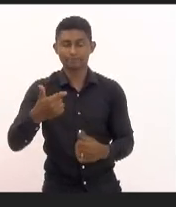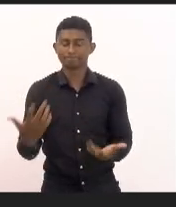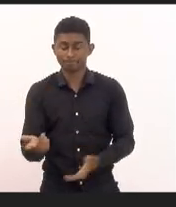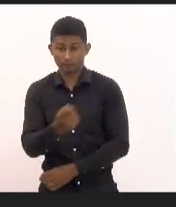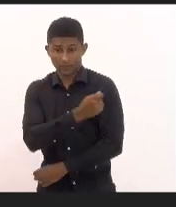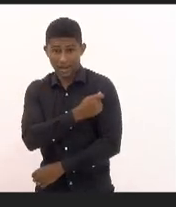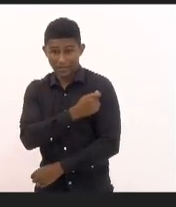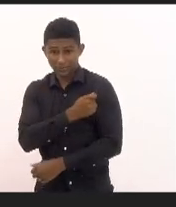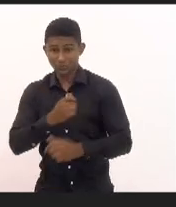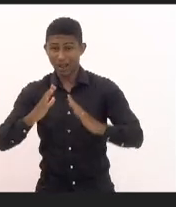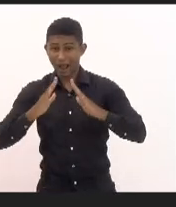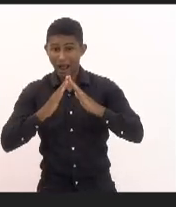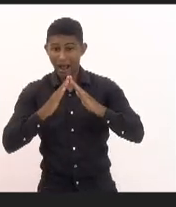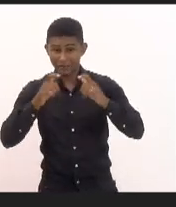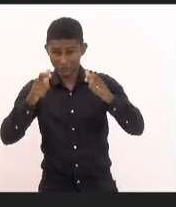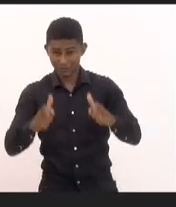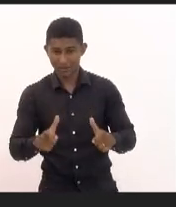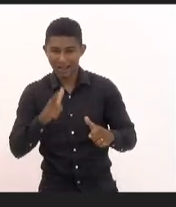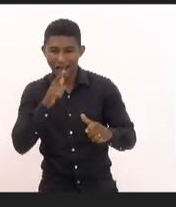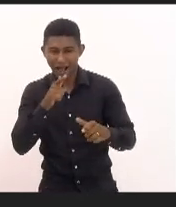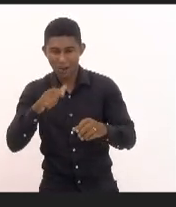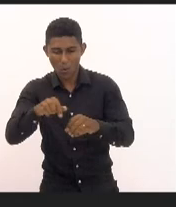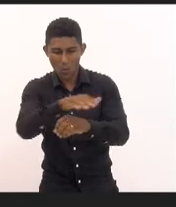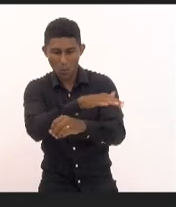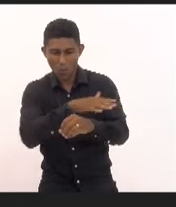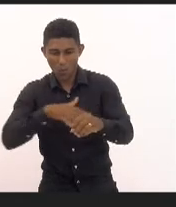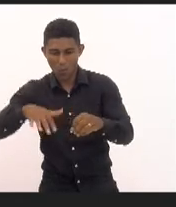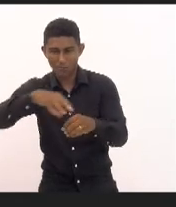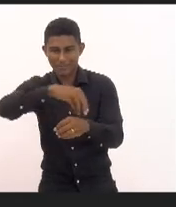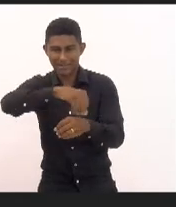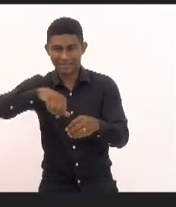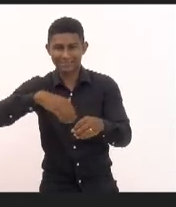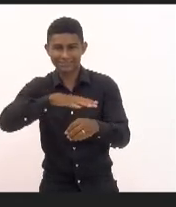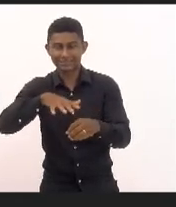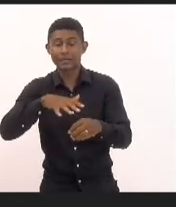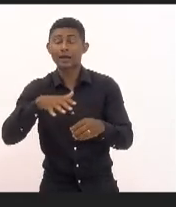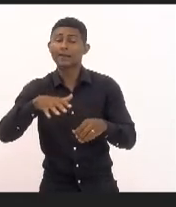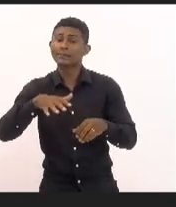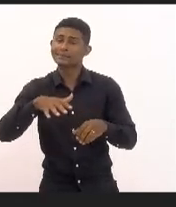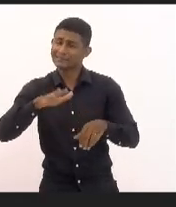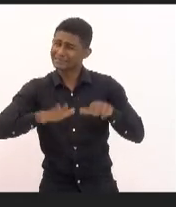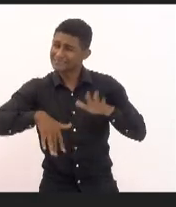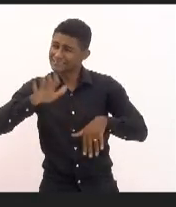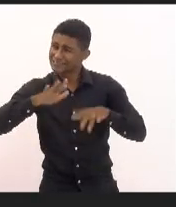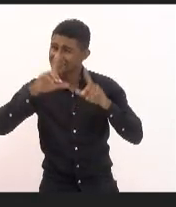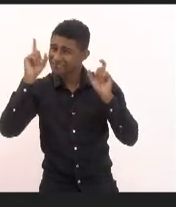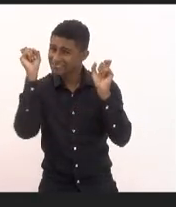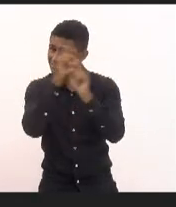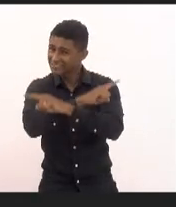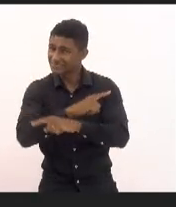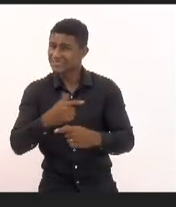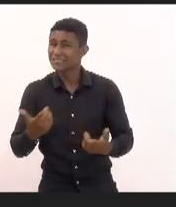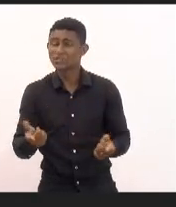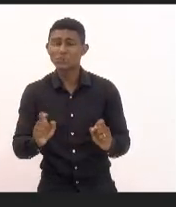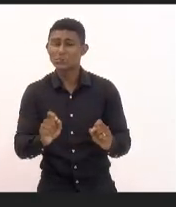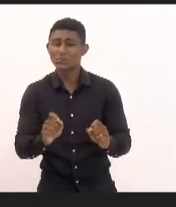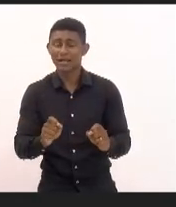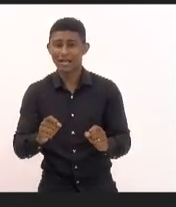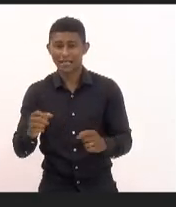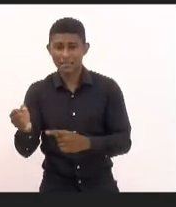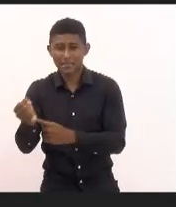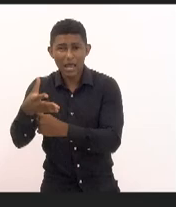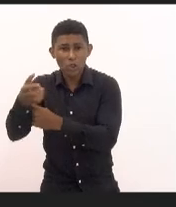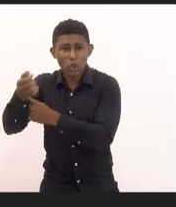têm naturalmente uma dificuldade de acesso, não é, a modernidade,